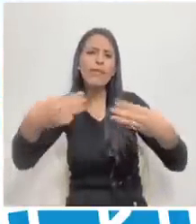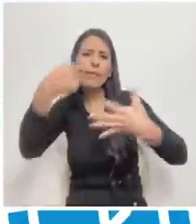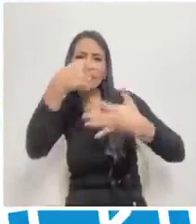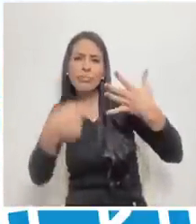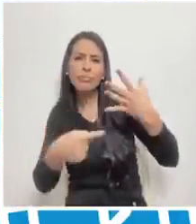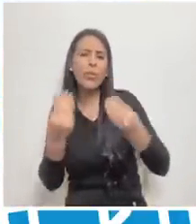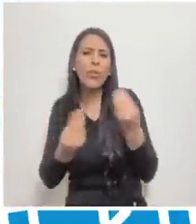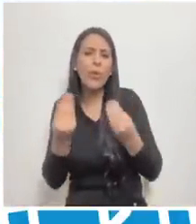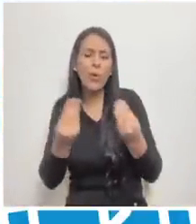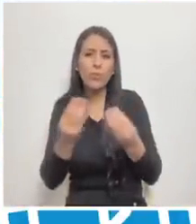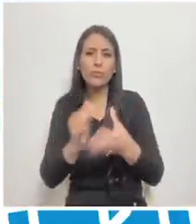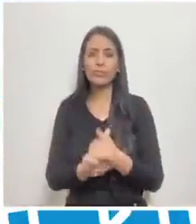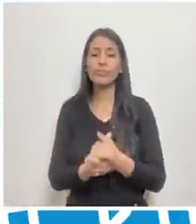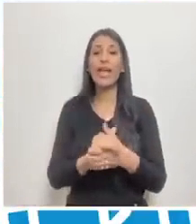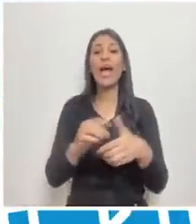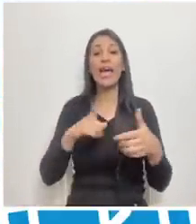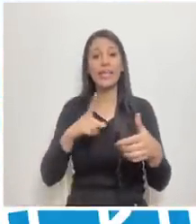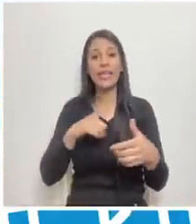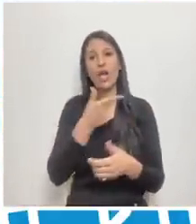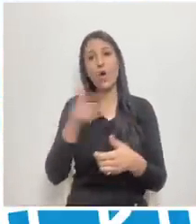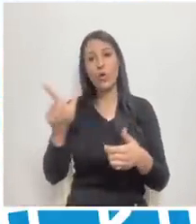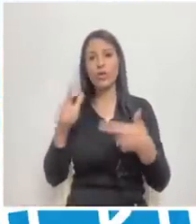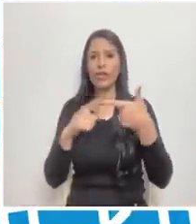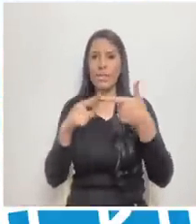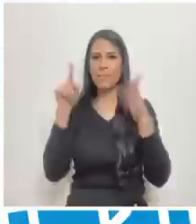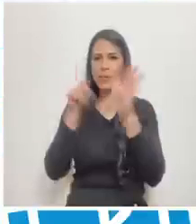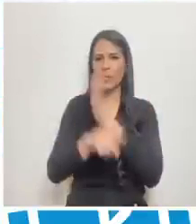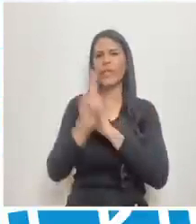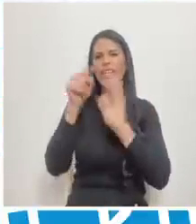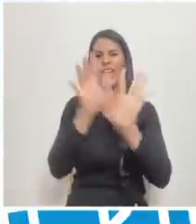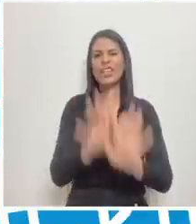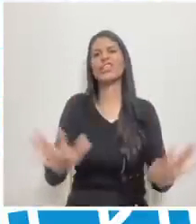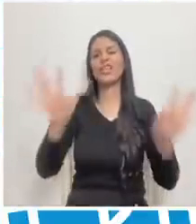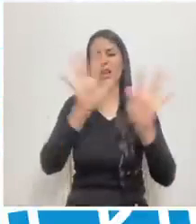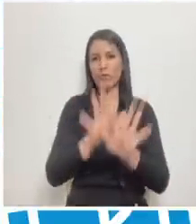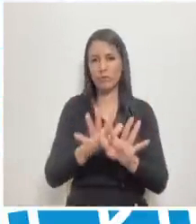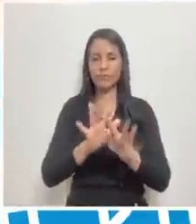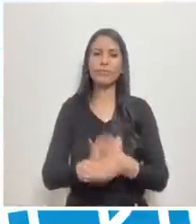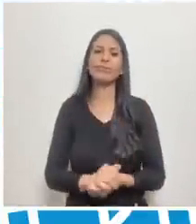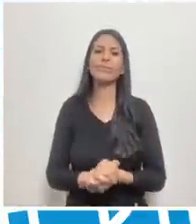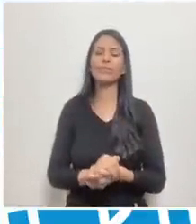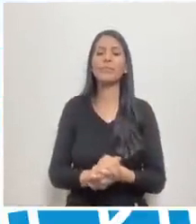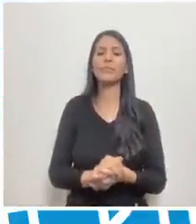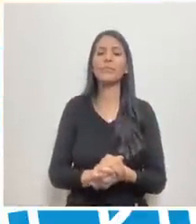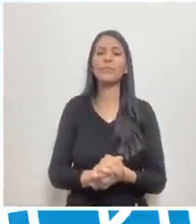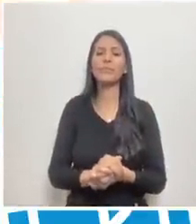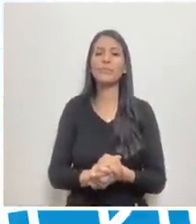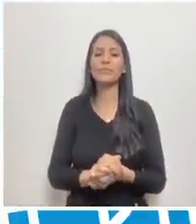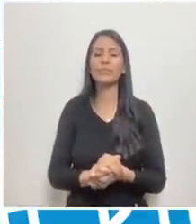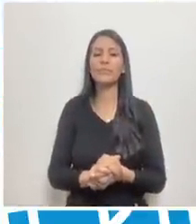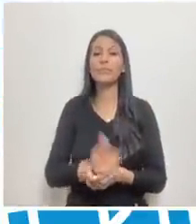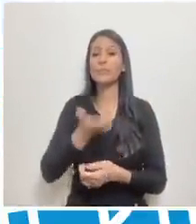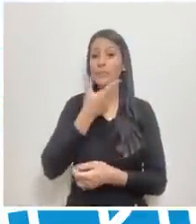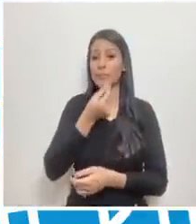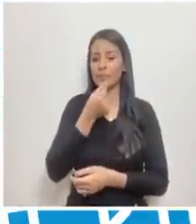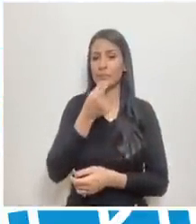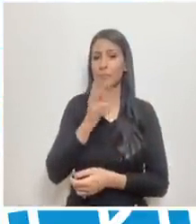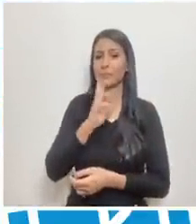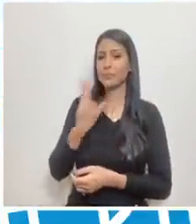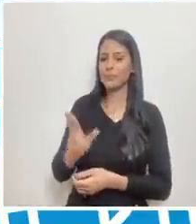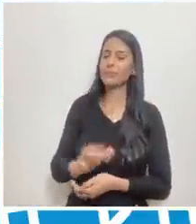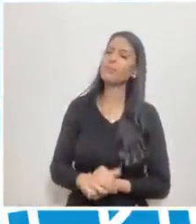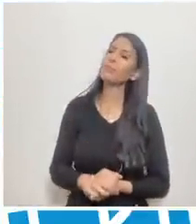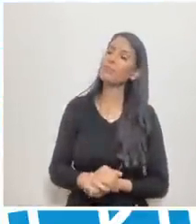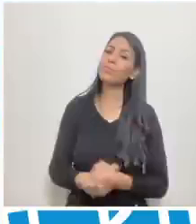geral. Daí eu deixo para fazer depois que a Raquel falar. Por favor, Alessio. Bem, eu gostaria de